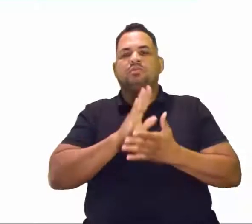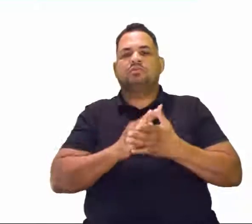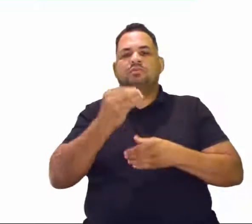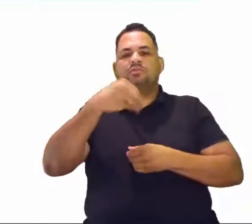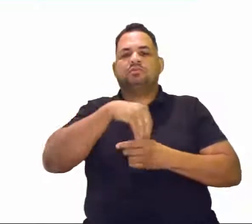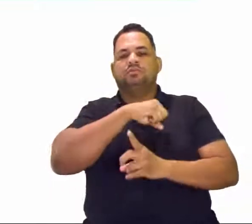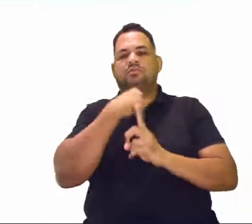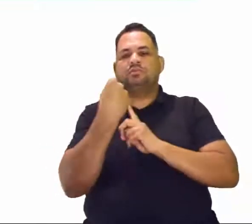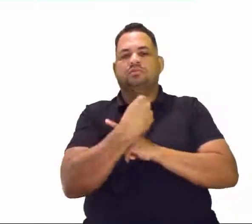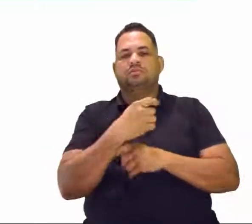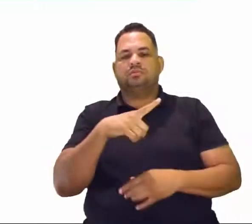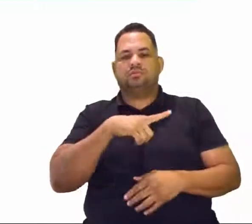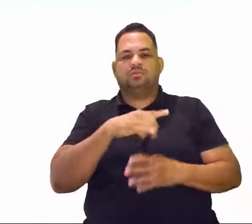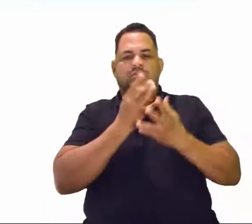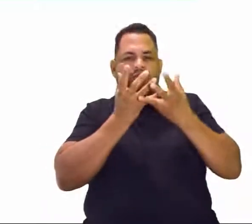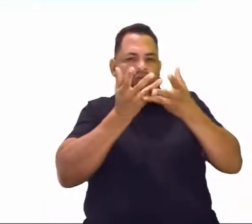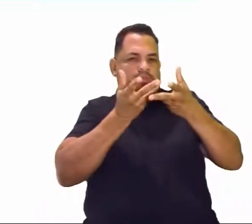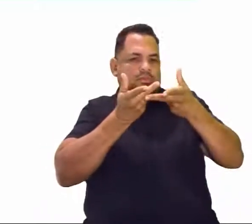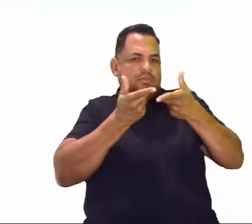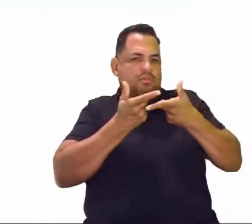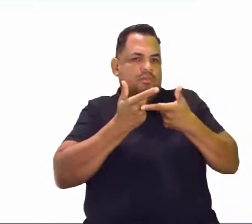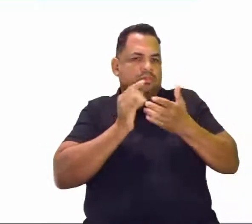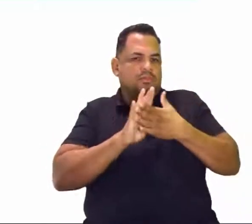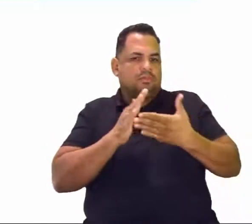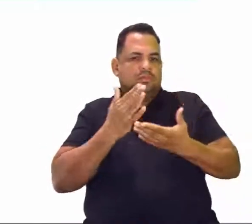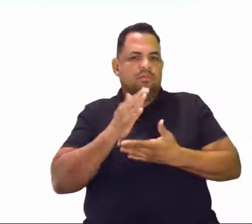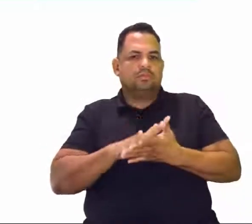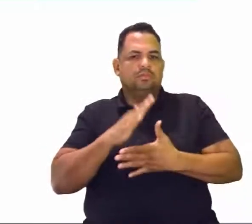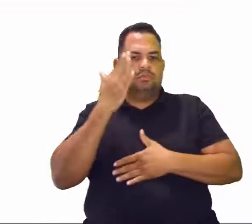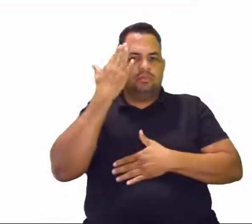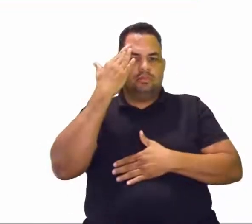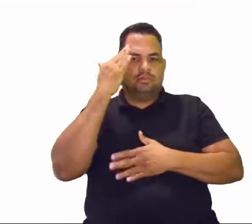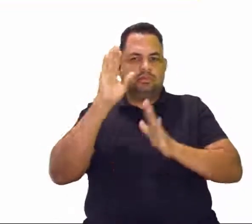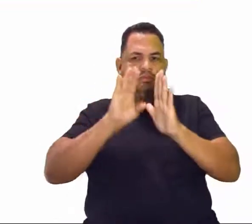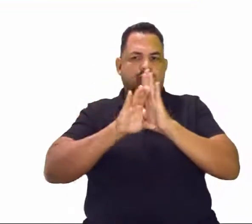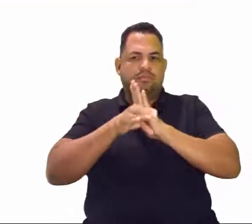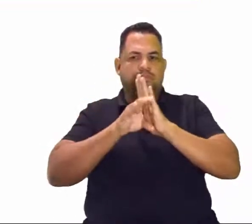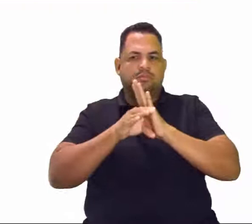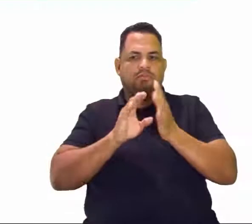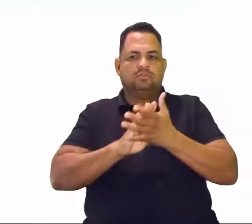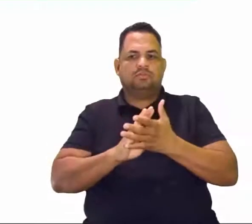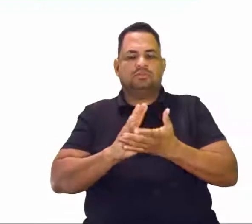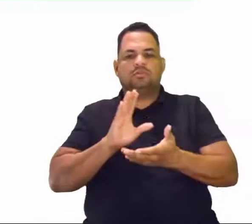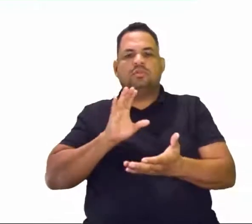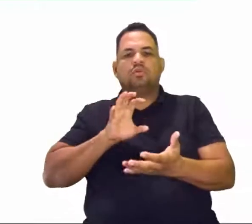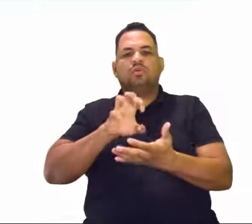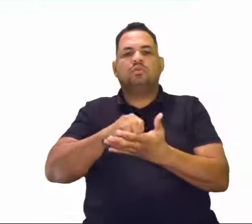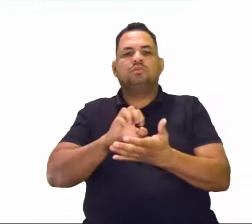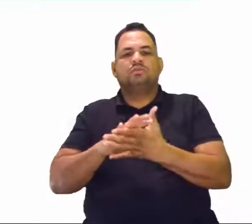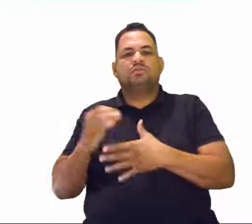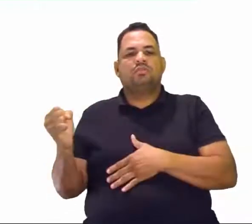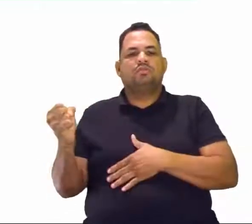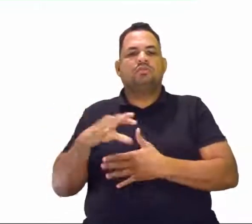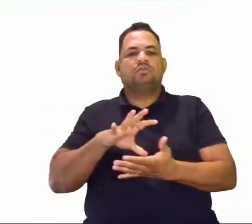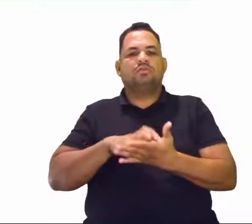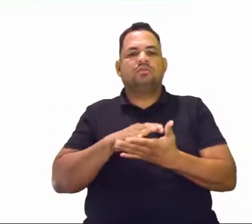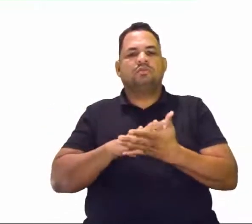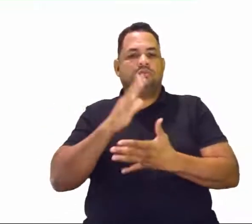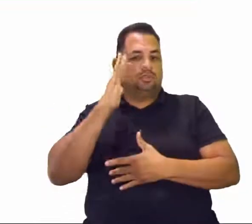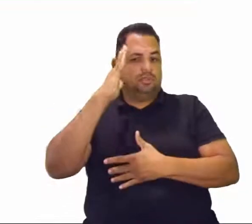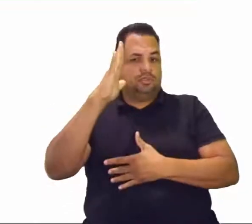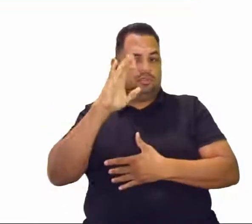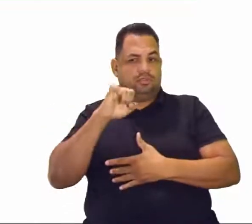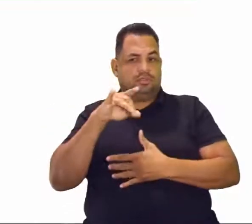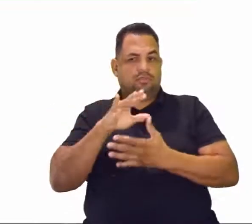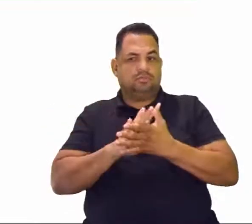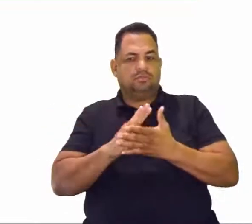é e nós temos com uma habilidade compreender os conceitos de colonização neocolonização e teorias eugênicas